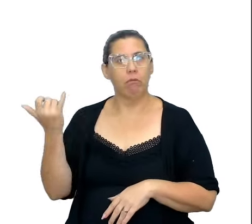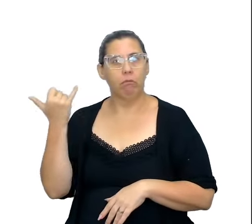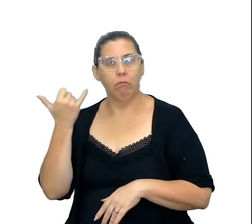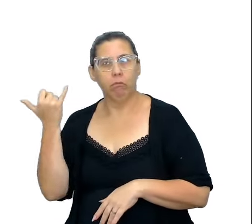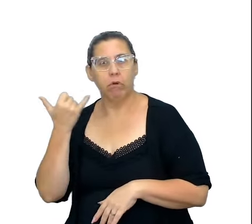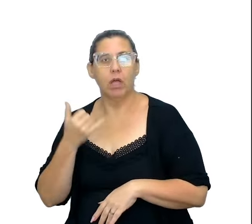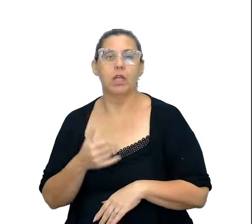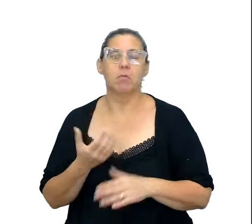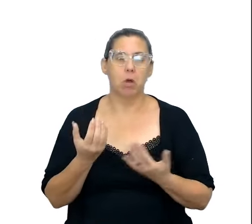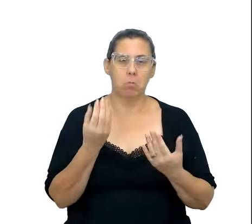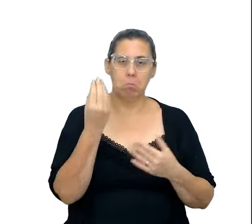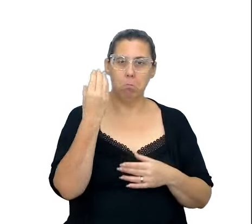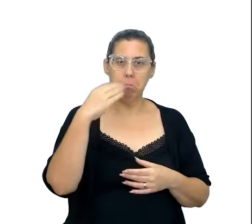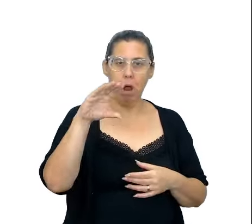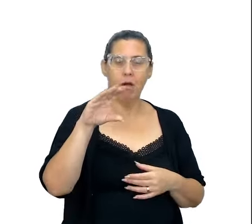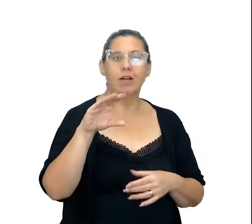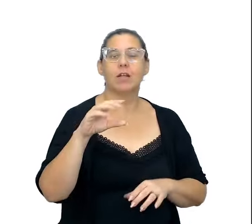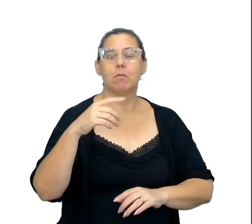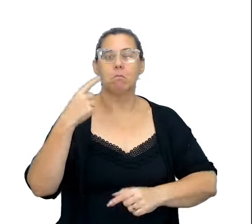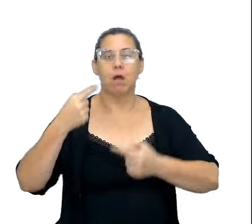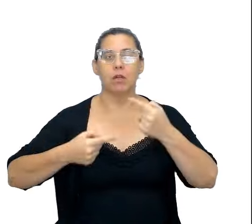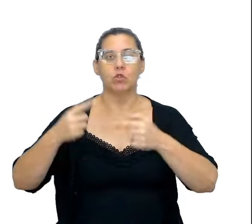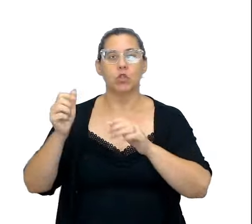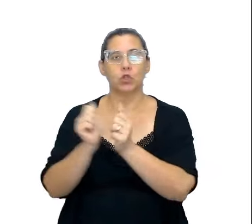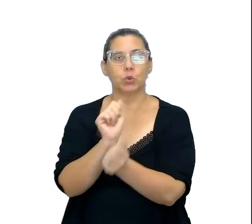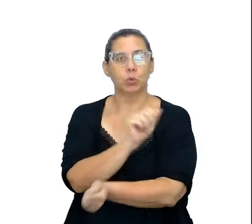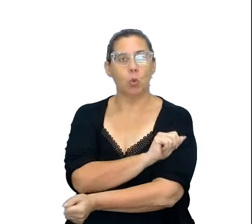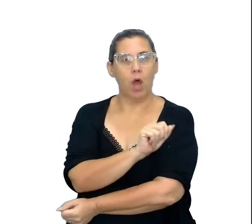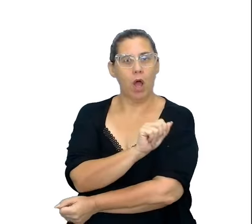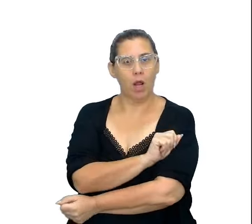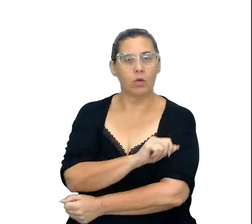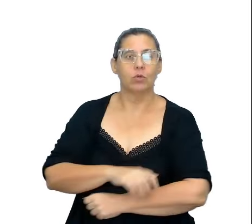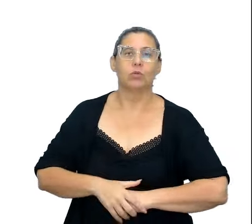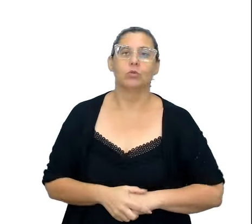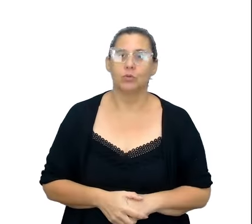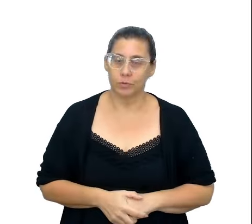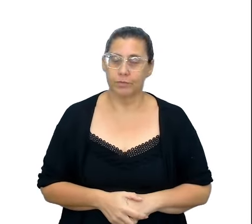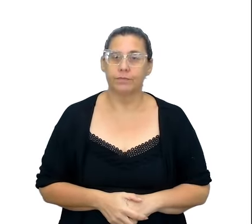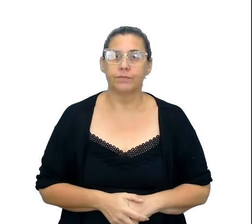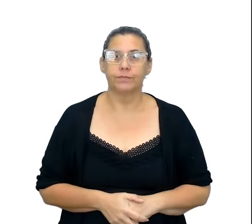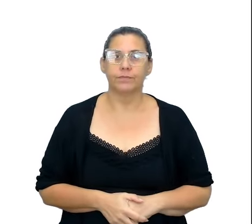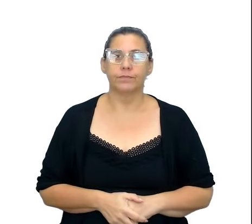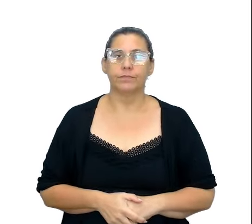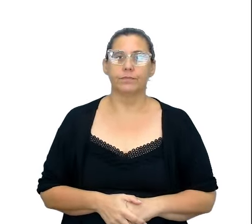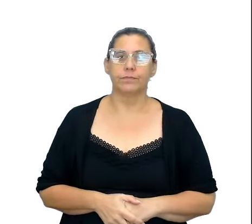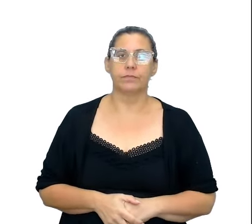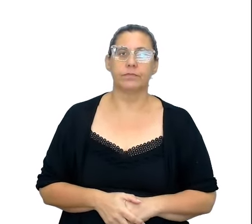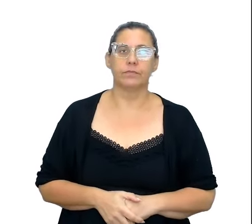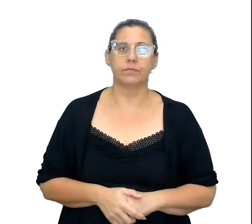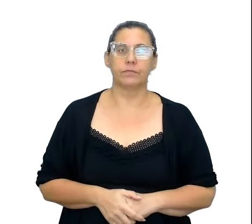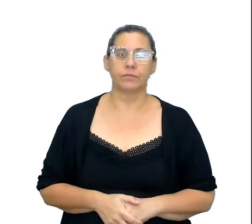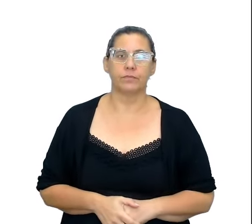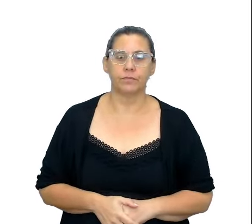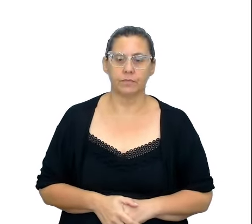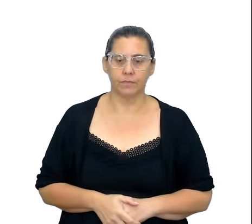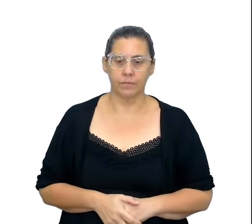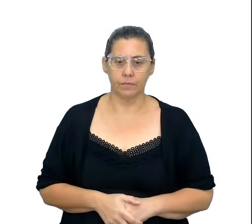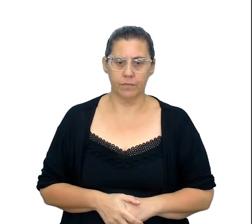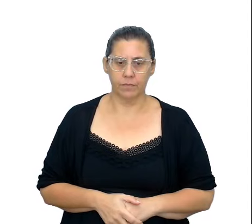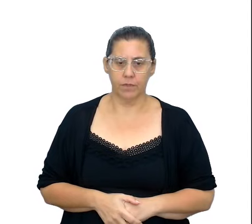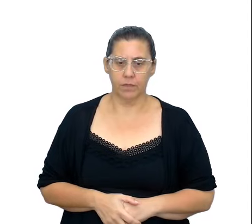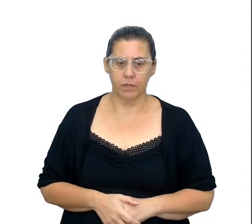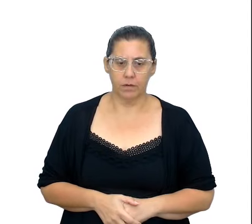colocar, então, essa temática para ser discutida aí junto com o estudante, né? Fazendo com que ele seja autônomo, né? Da sua atividade,